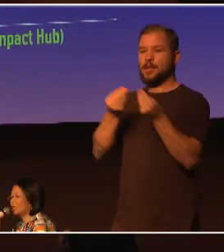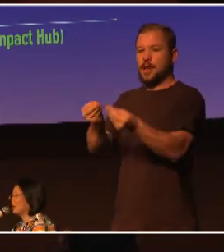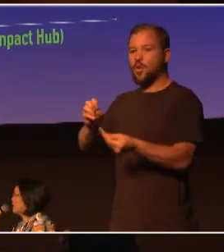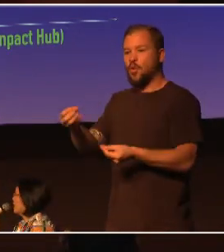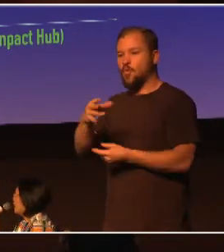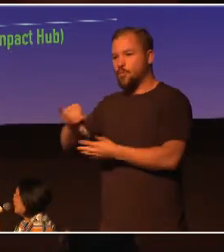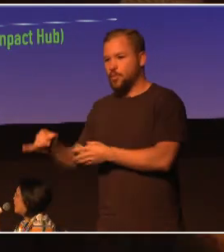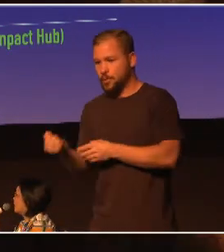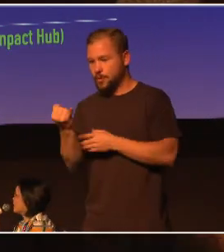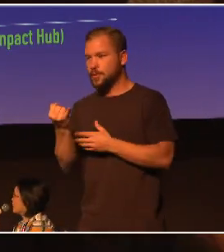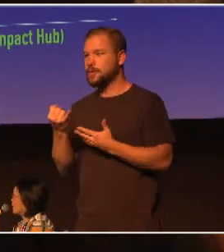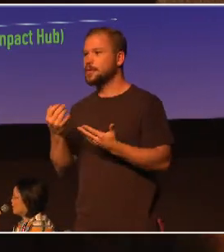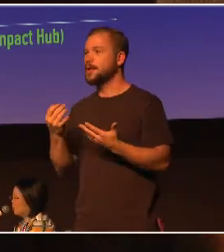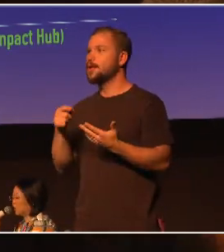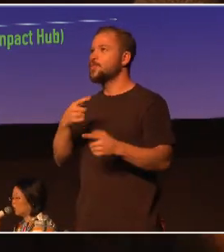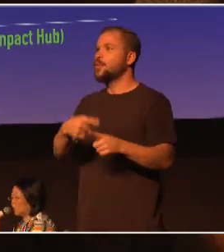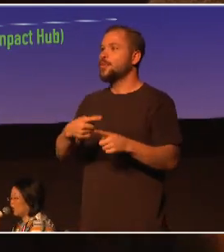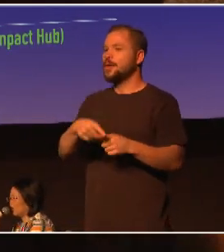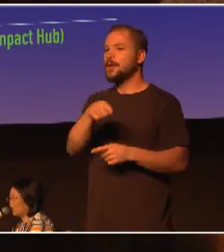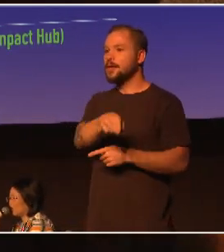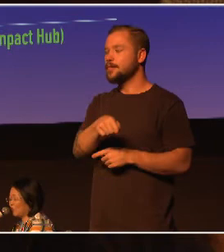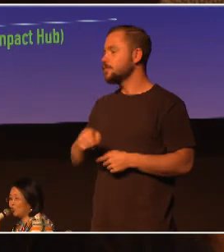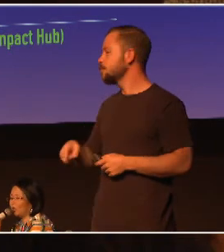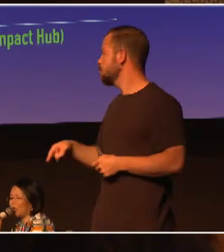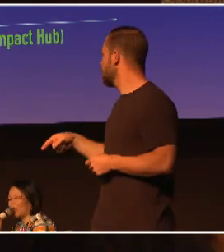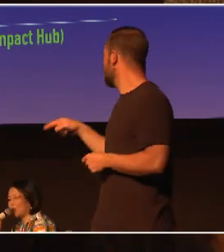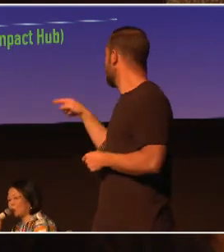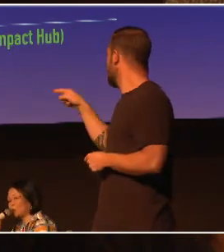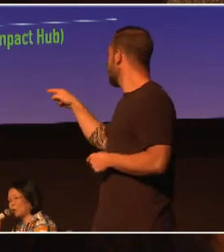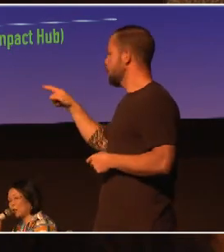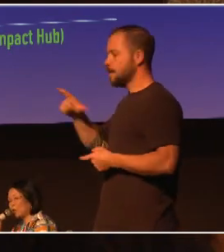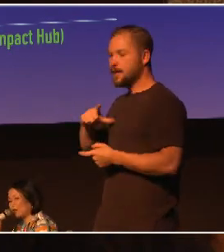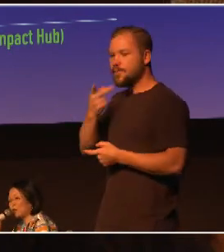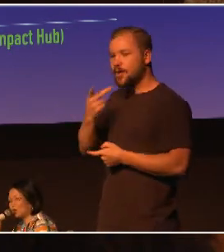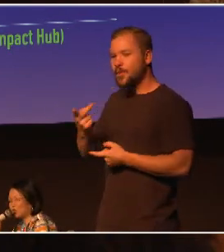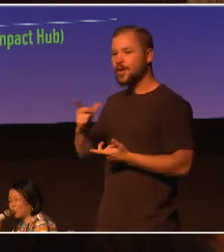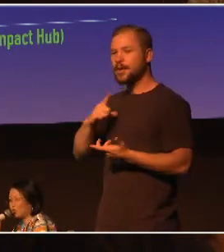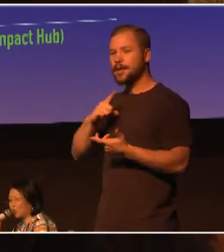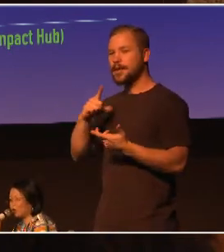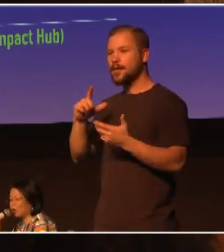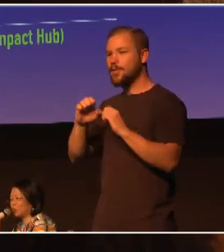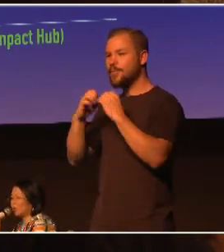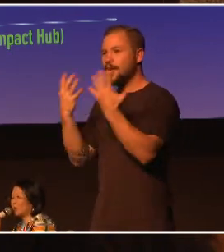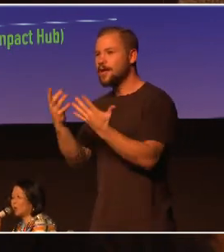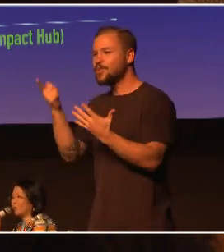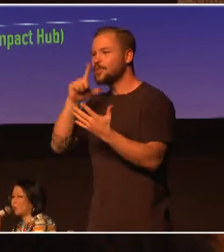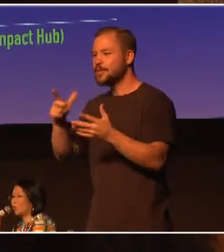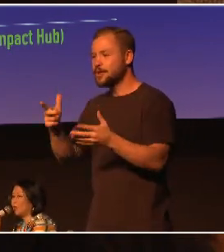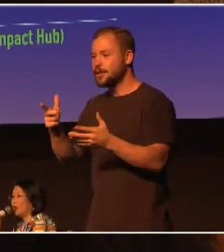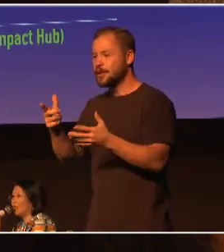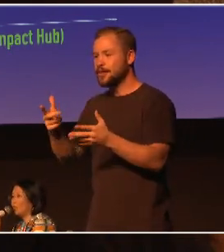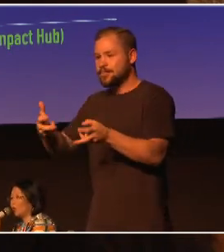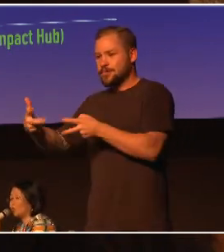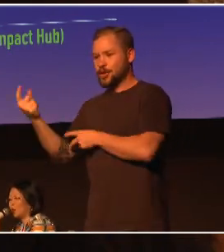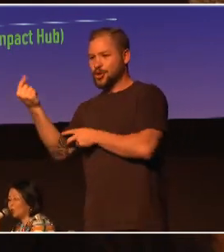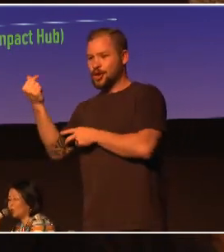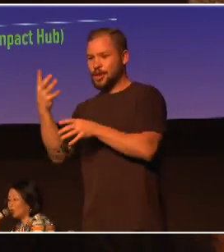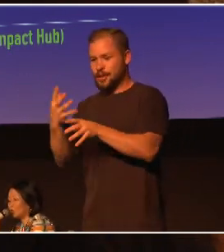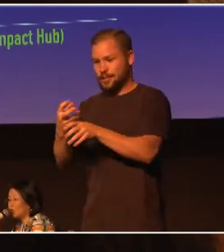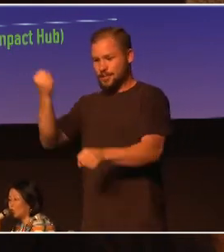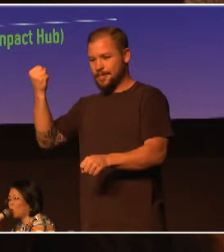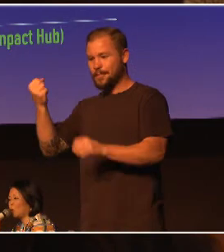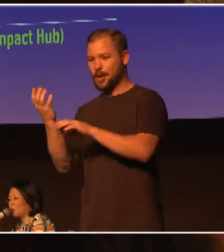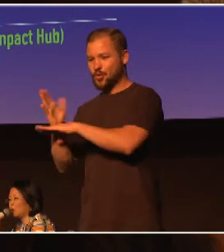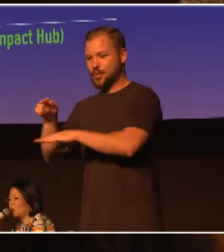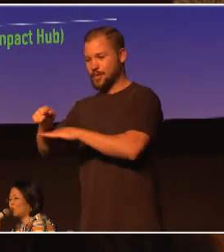né? Ele comentou sobre os venture capitals, que é uma forma da gente captar dinheiro para startups, mas em blockchain a gente está